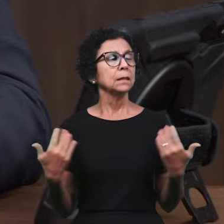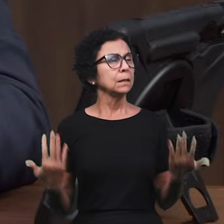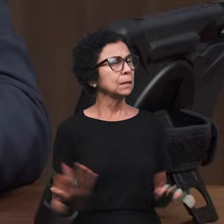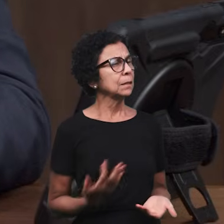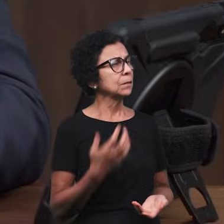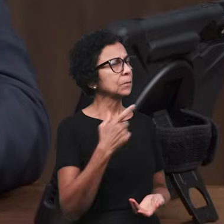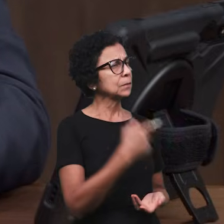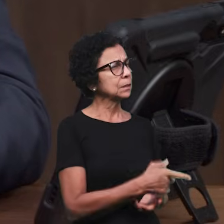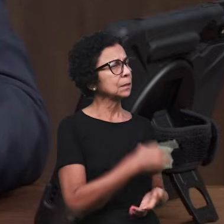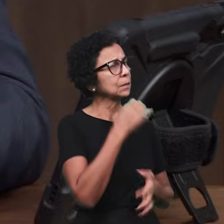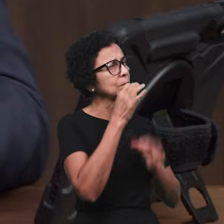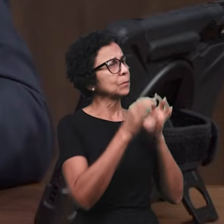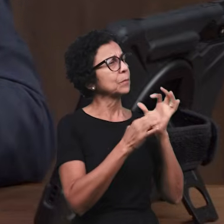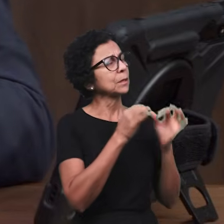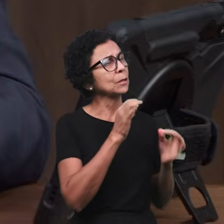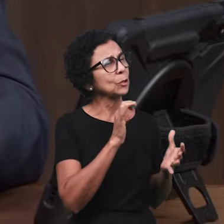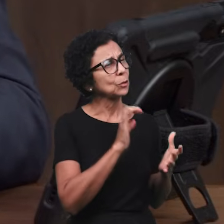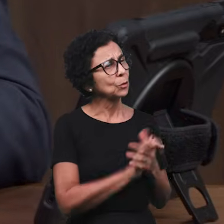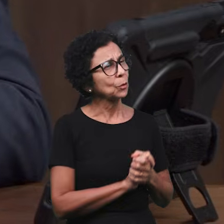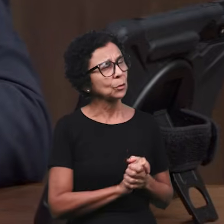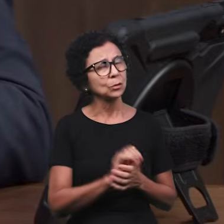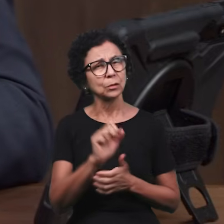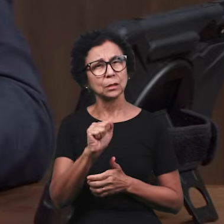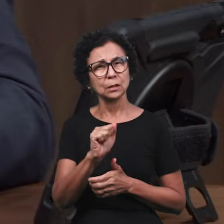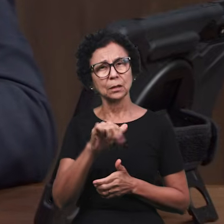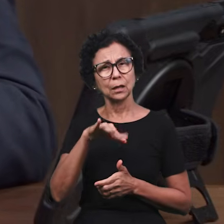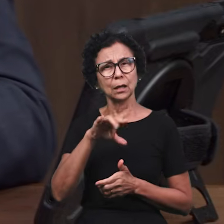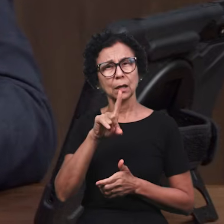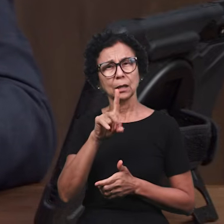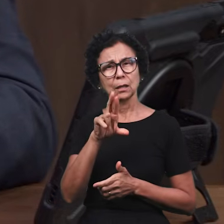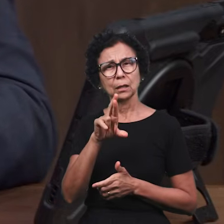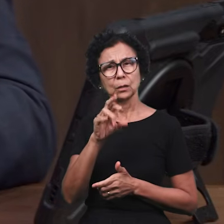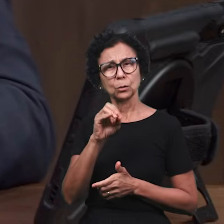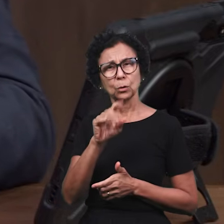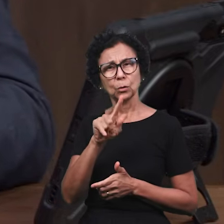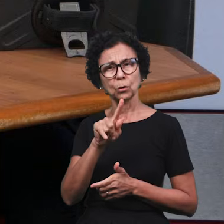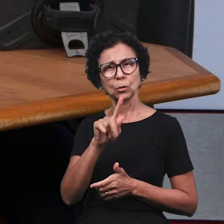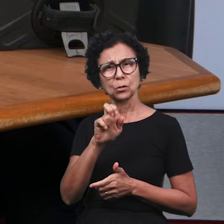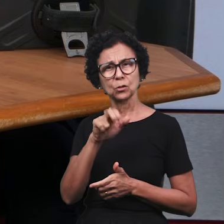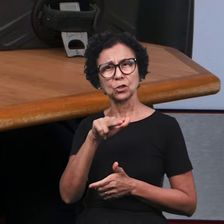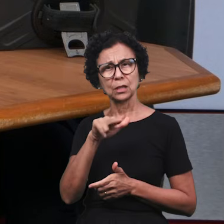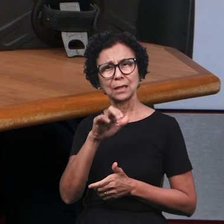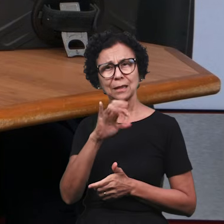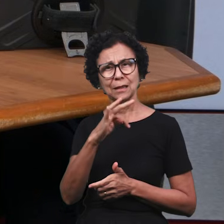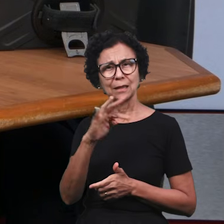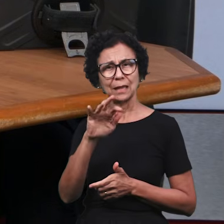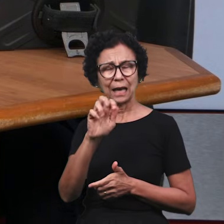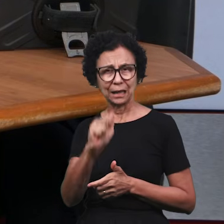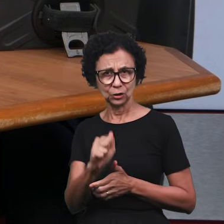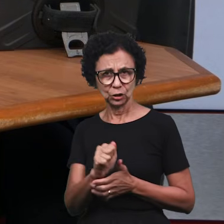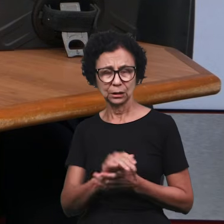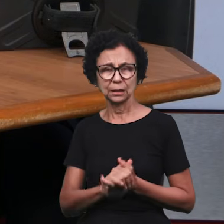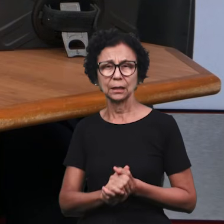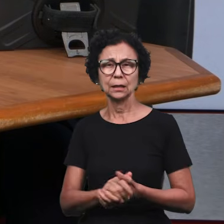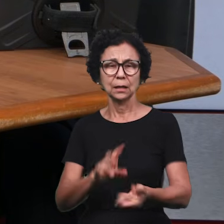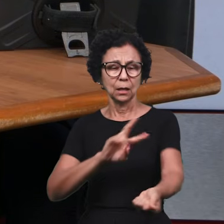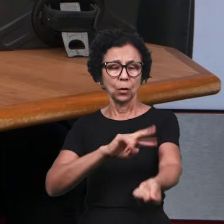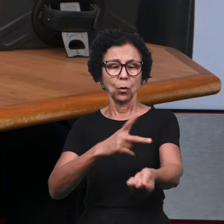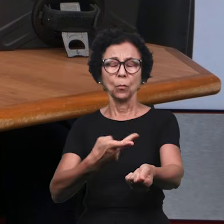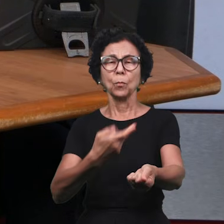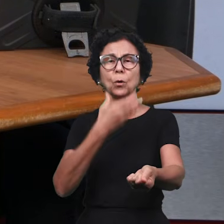falou a respeito de androgenética. Seria hormônios masculinos, né? Exatamente. E